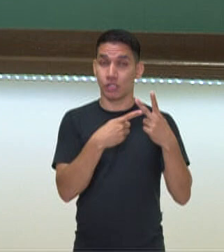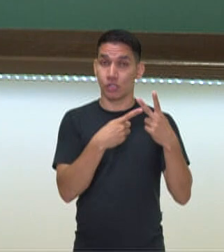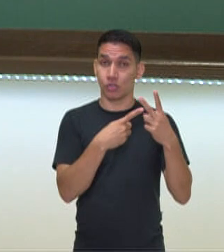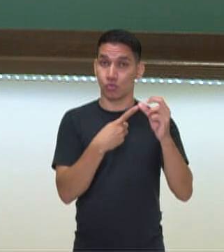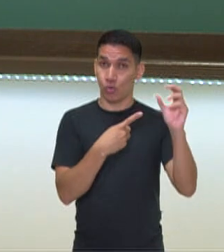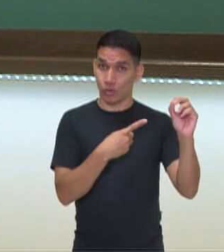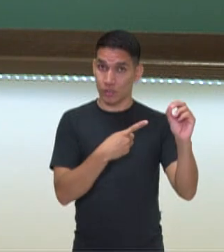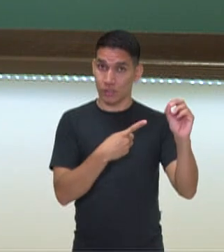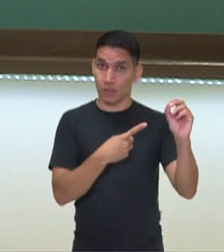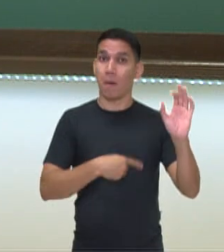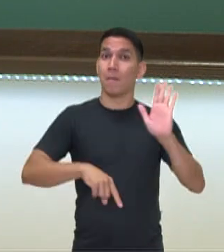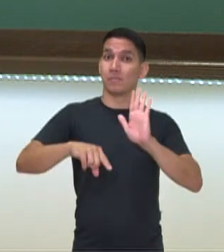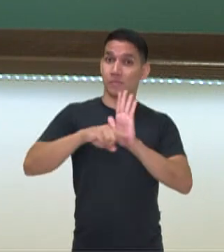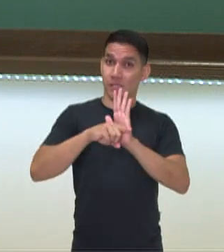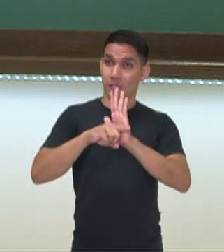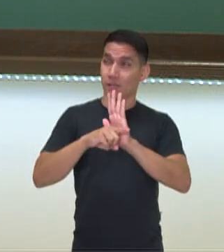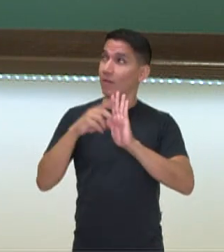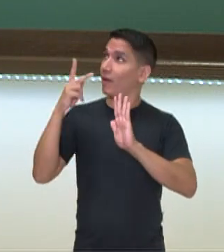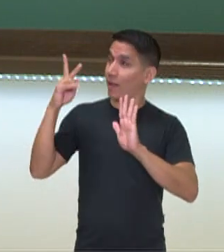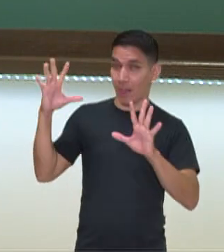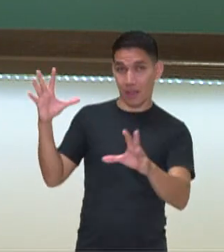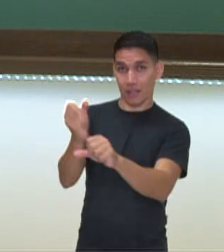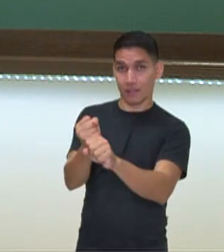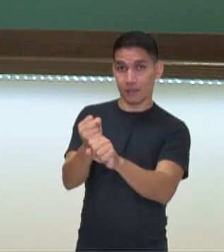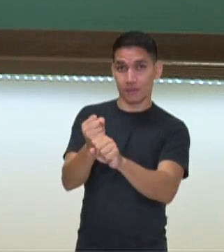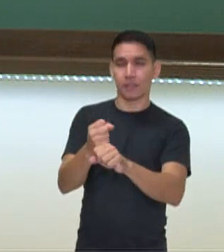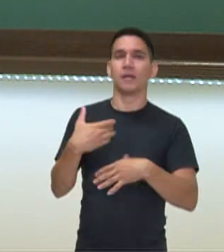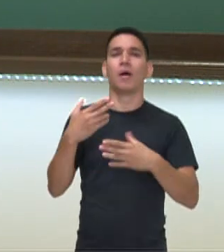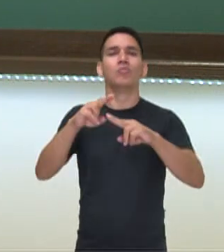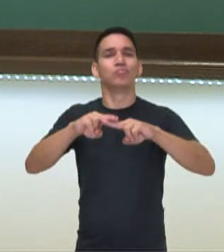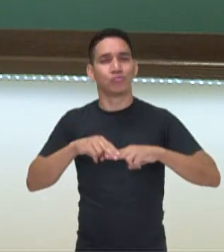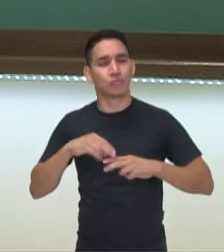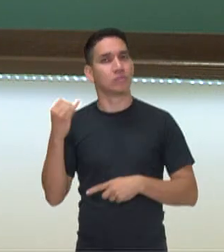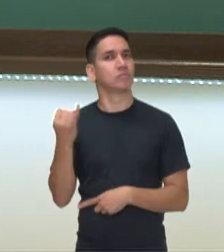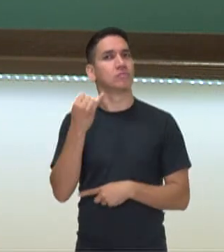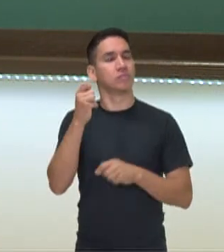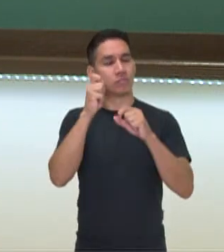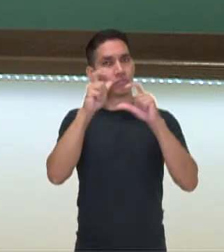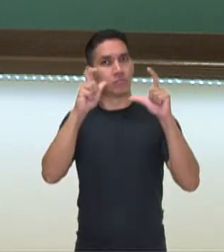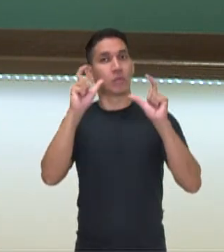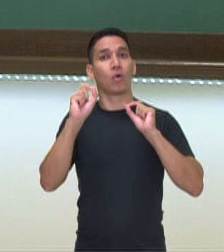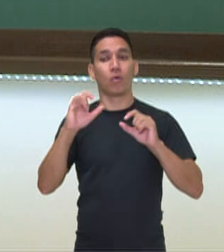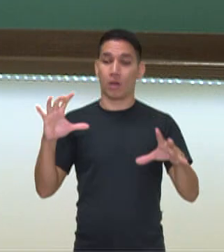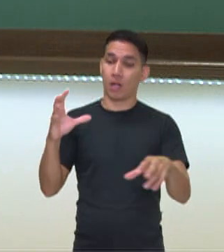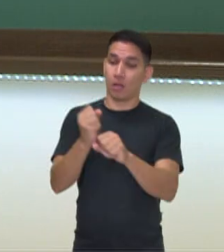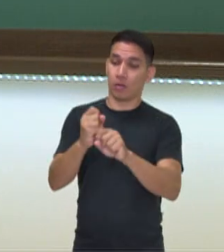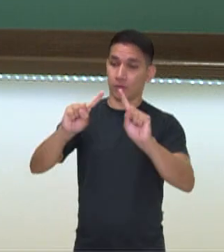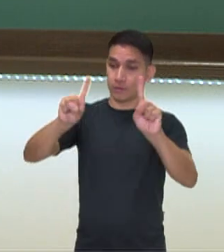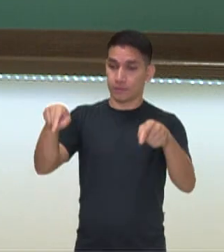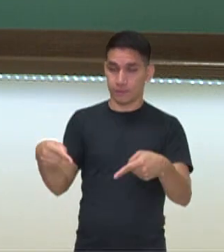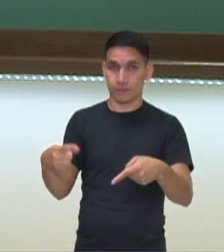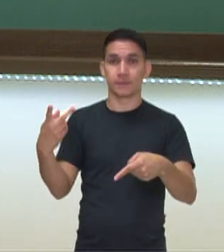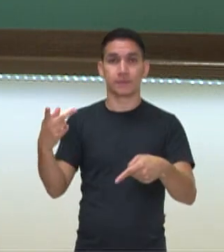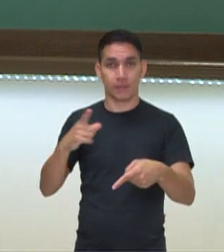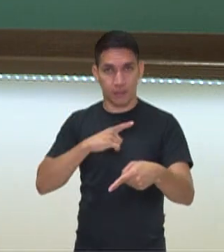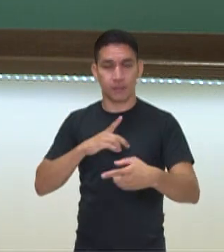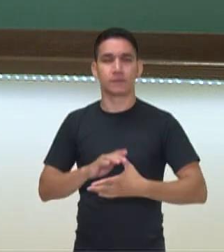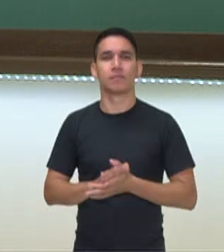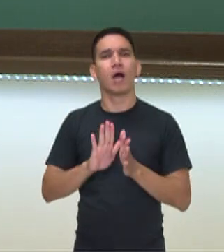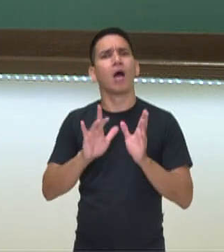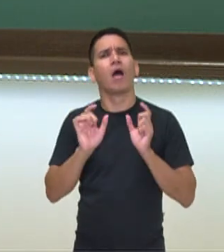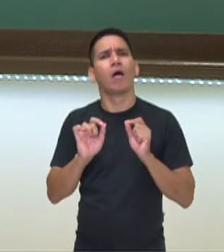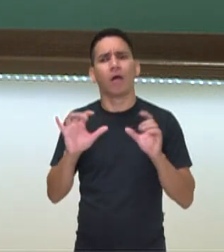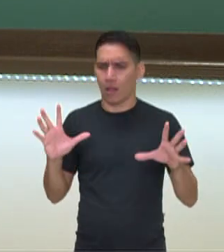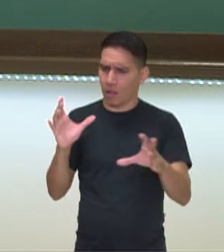R$200 menos essa soma. Então, por isso que é importante que essa soma esteja entre parênteses. Mas